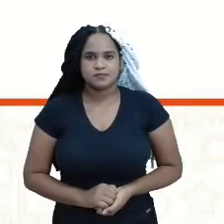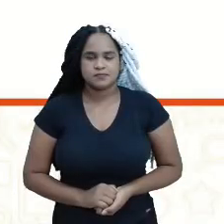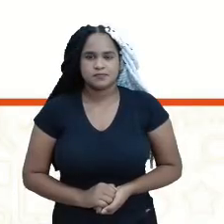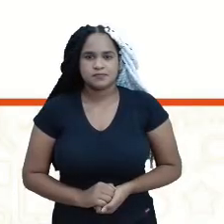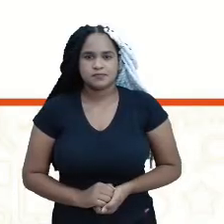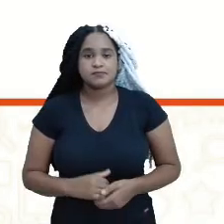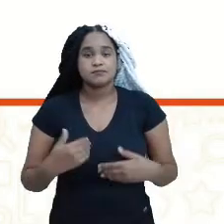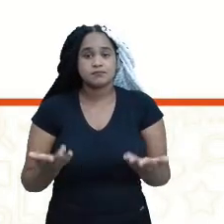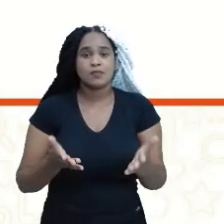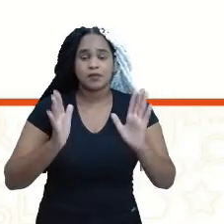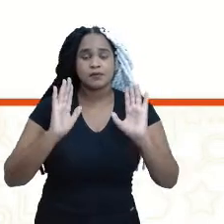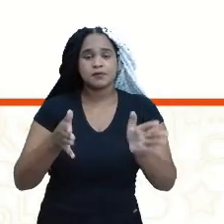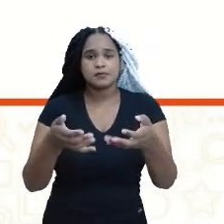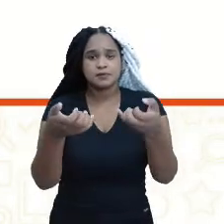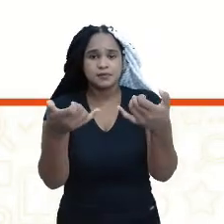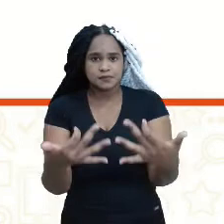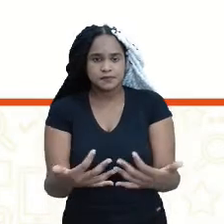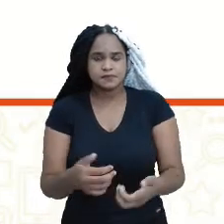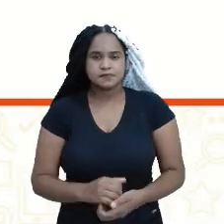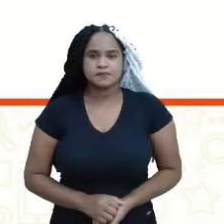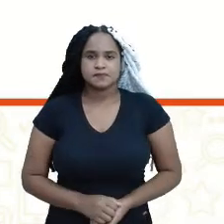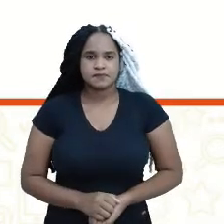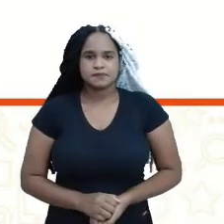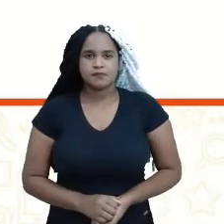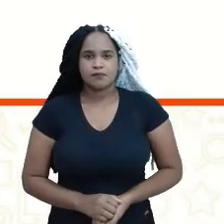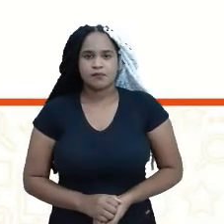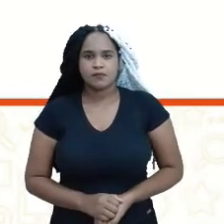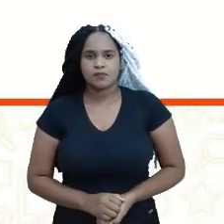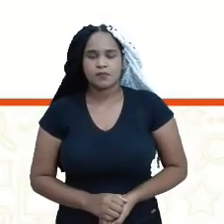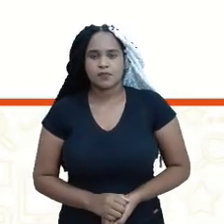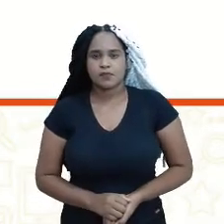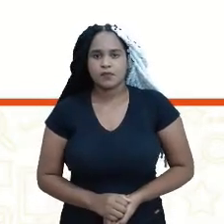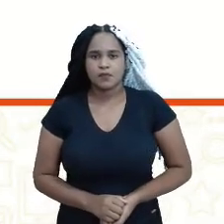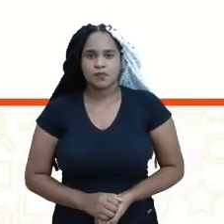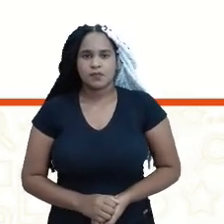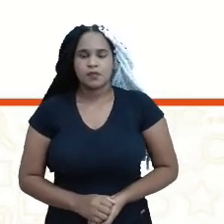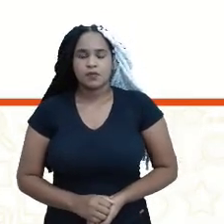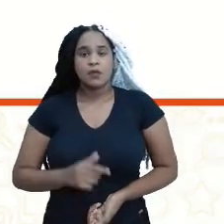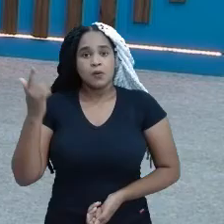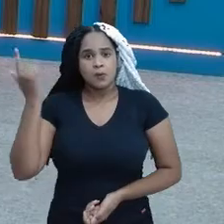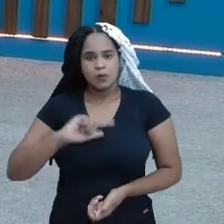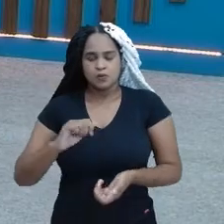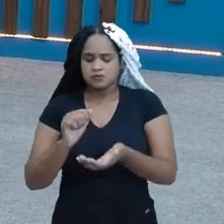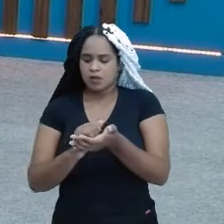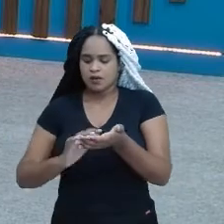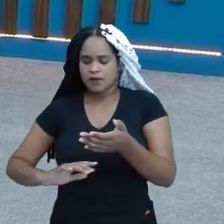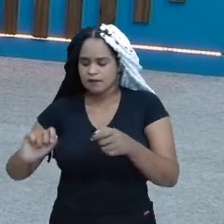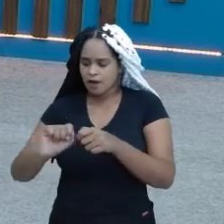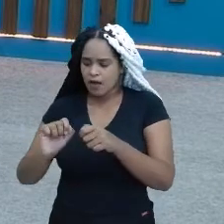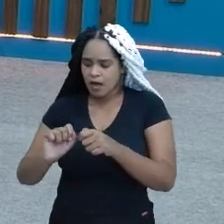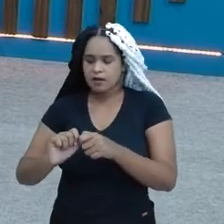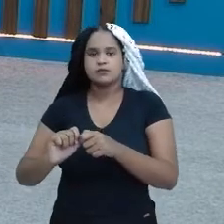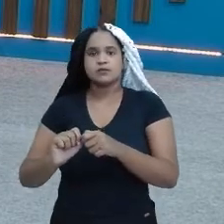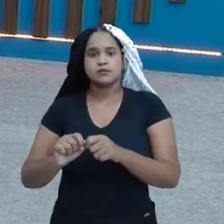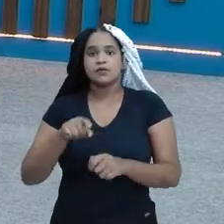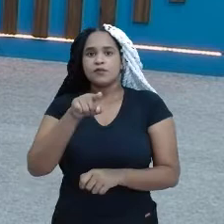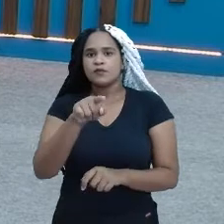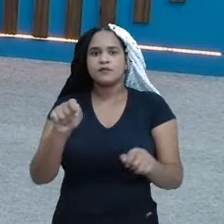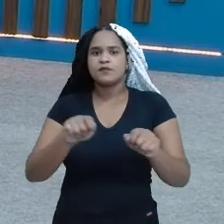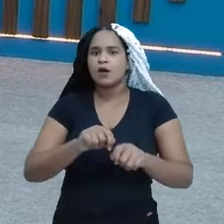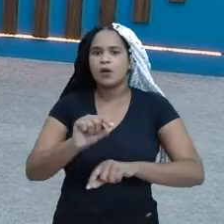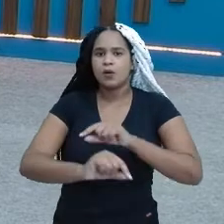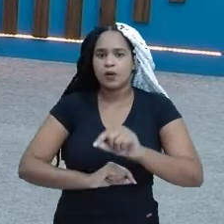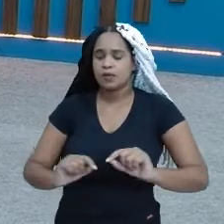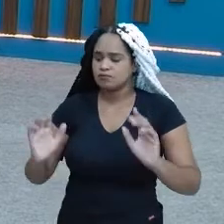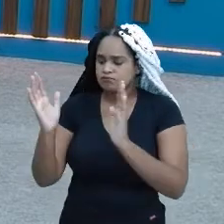Então, é o que eu falei. No momento que ele terminou a sua construção, a sua participação, vamos elogiar. Não vamos deixar